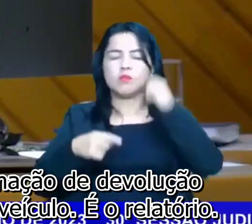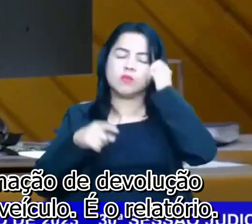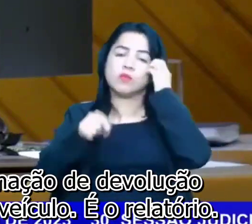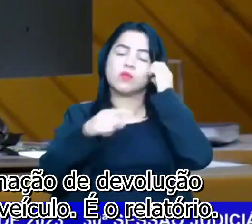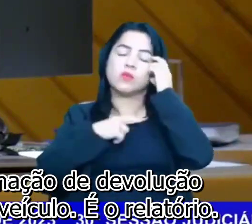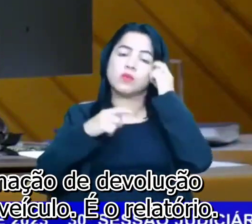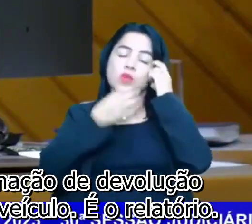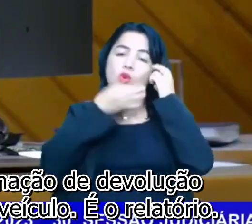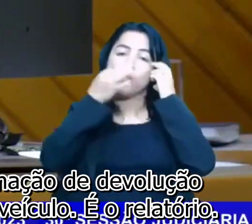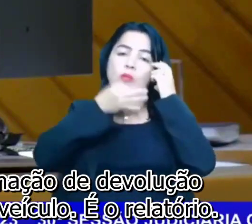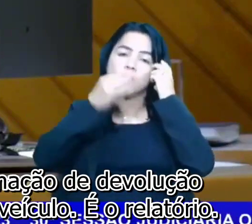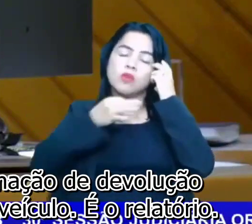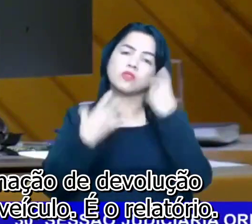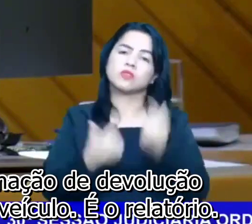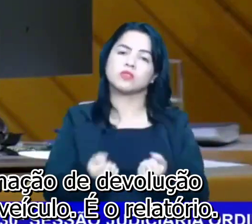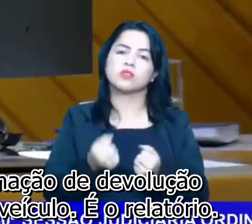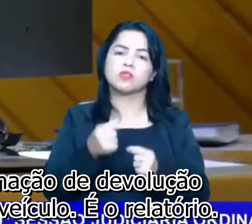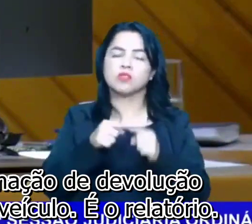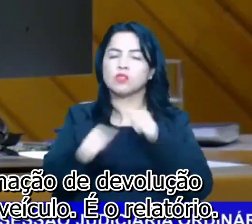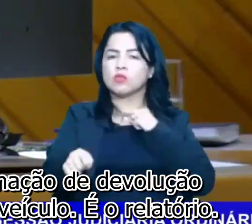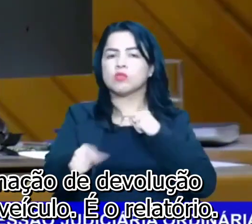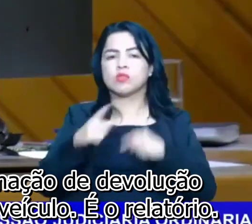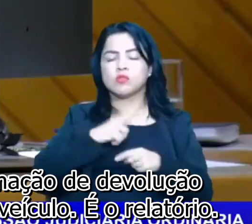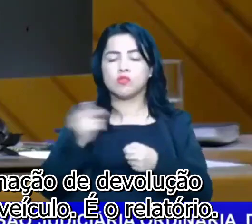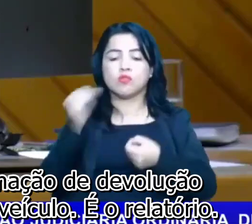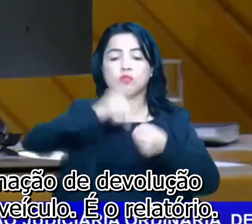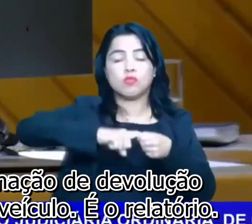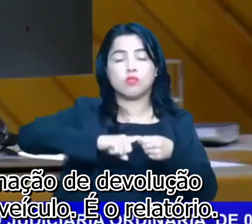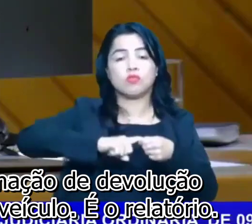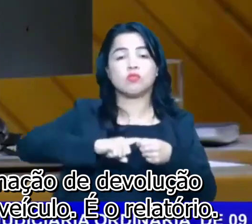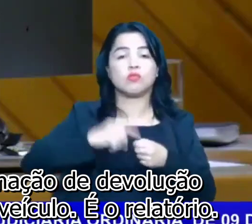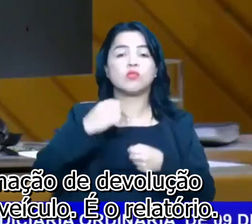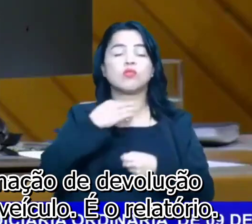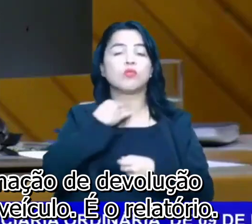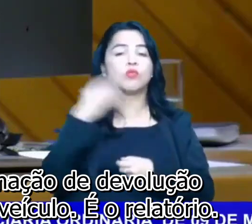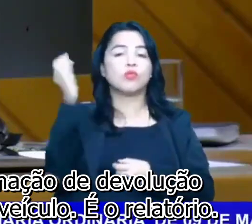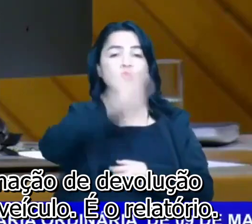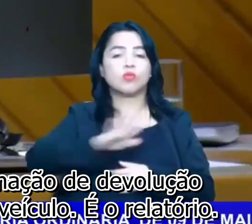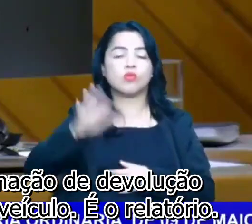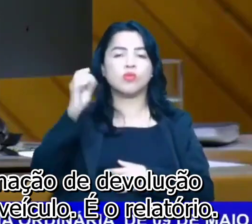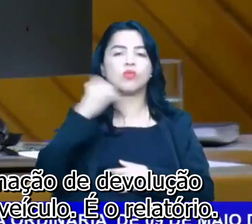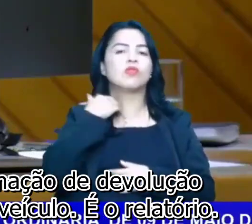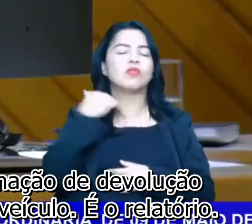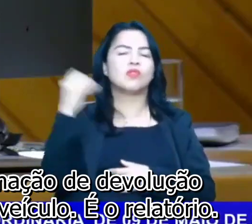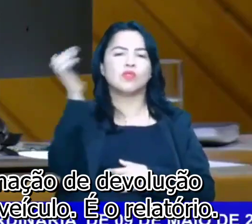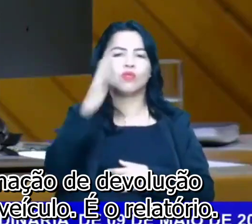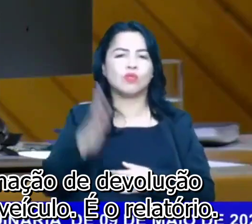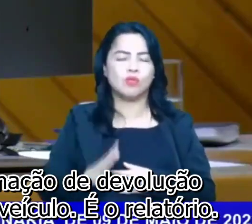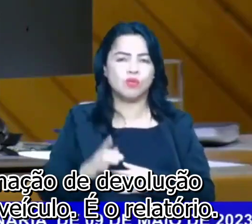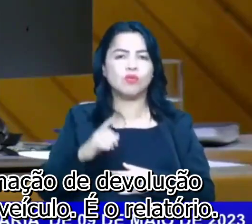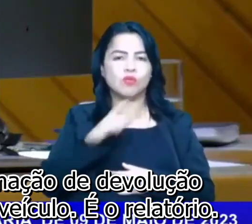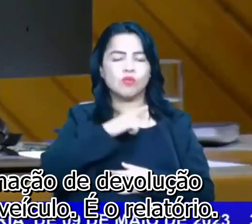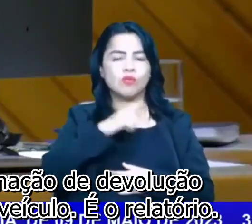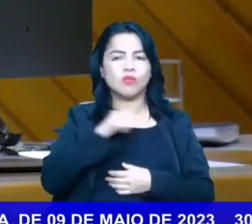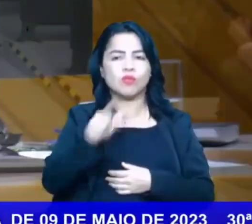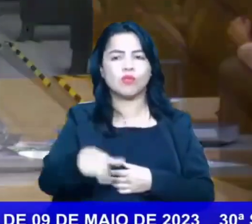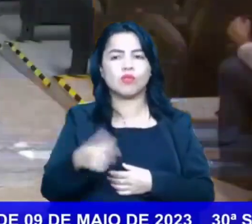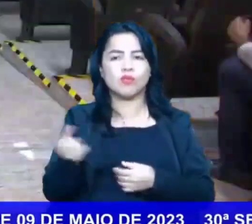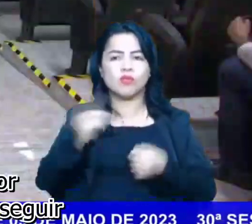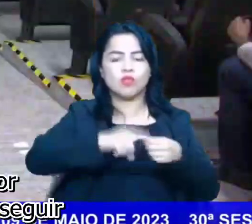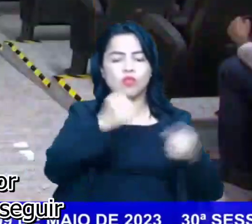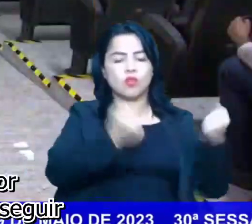pela desaprovação das contas e determinação de devolução ao Tesouro Nacional da quantia empregada no aluguel do veículo. É o